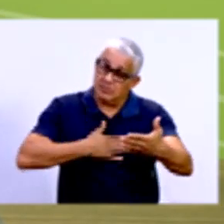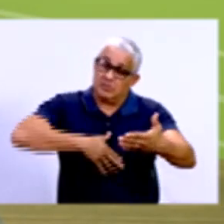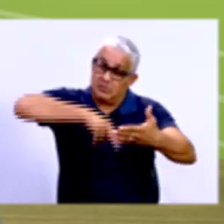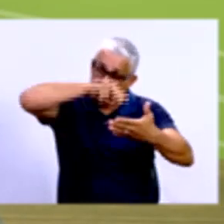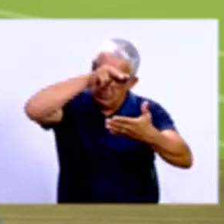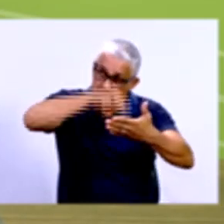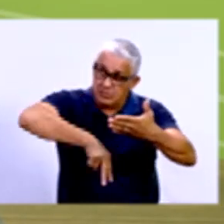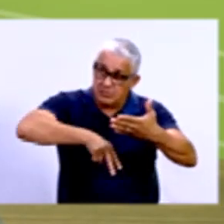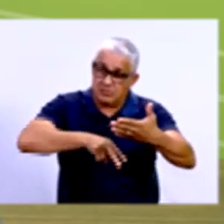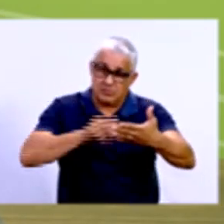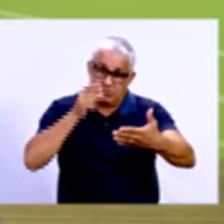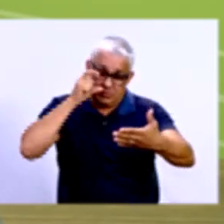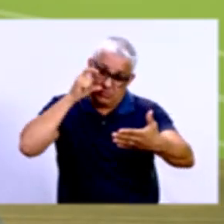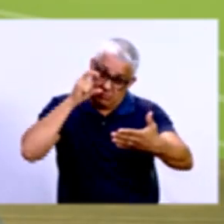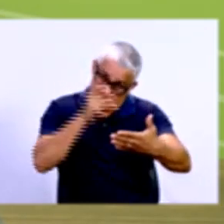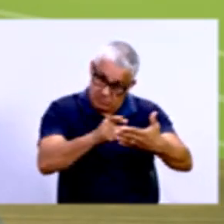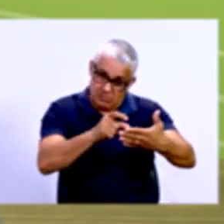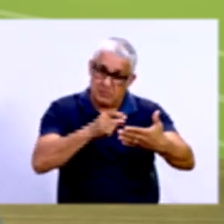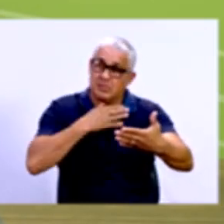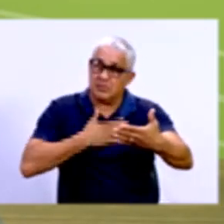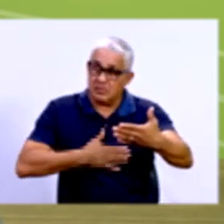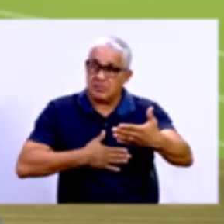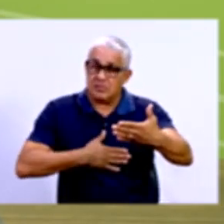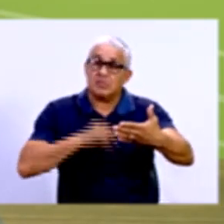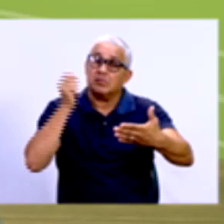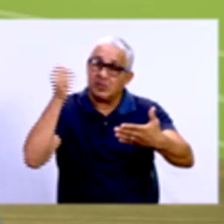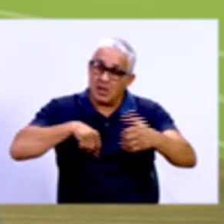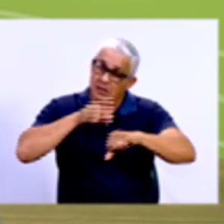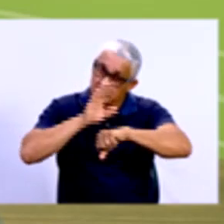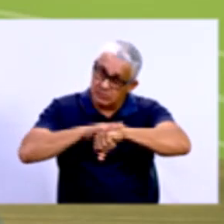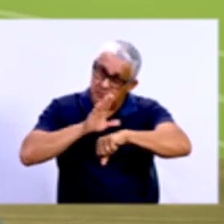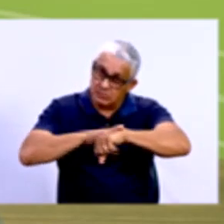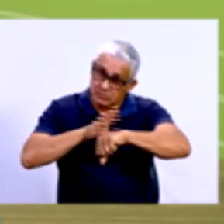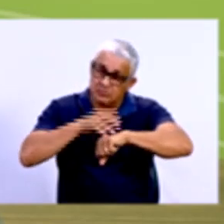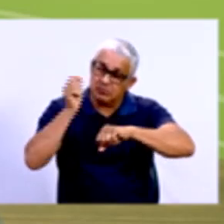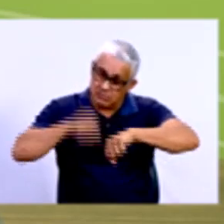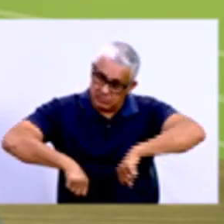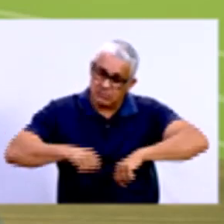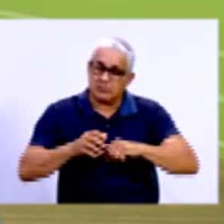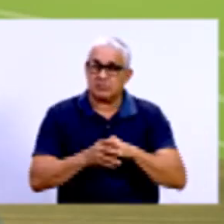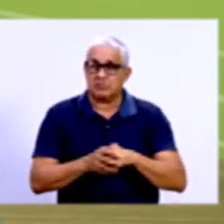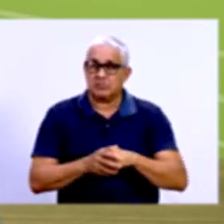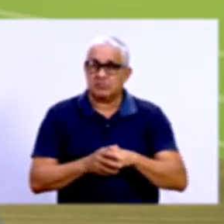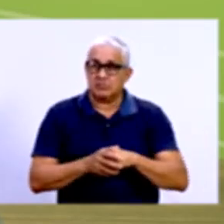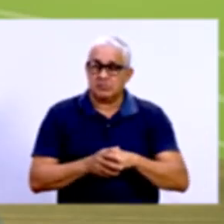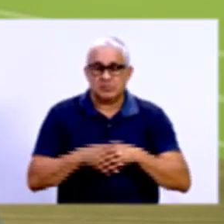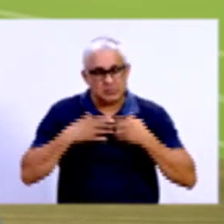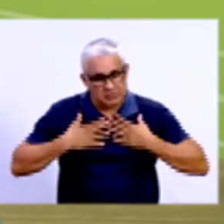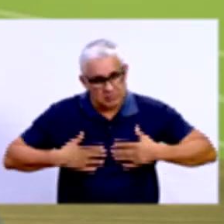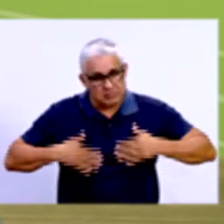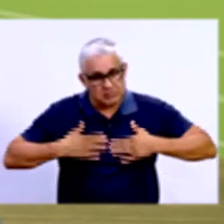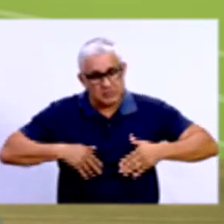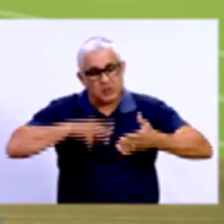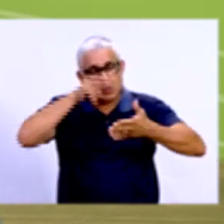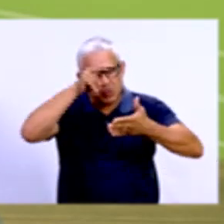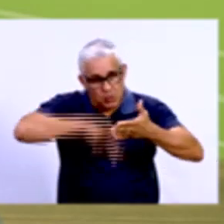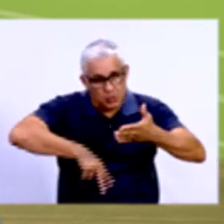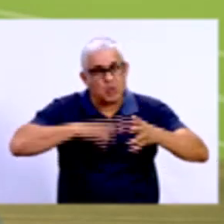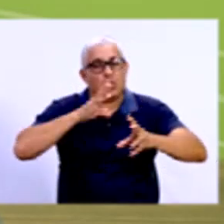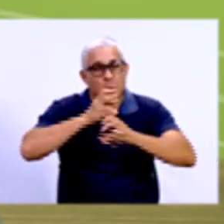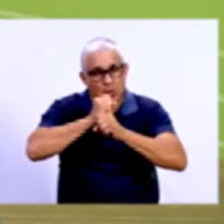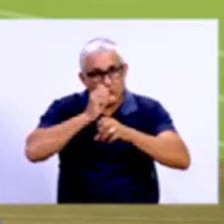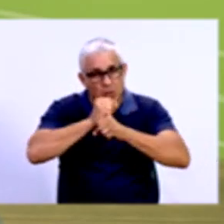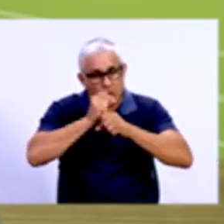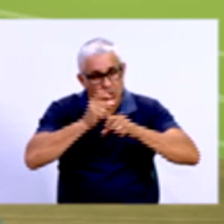né? Prestem atenção com calma, dá tempo para responder, não vai ter problema. Então, assim, com bastante tranquilidade, faça a leitura, faça os cálculos